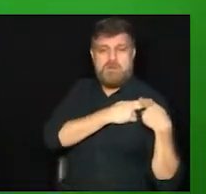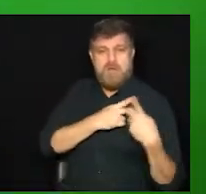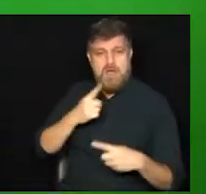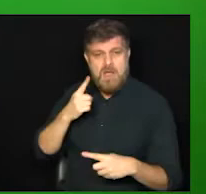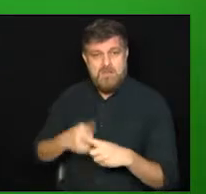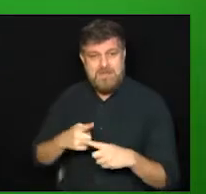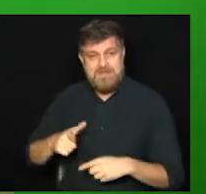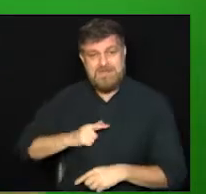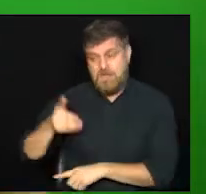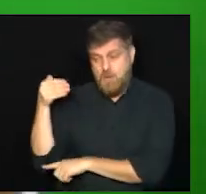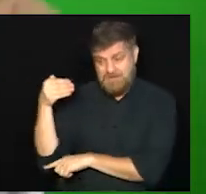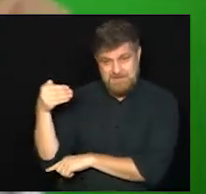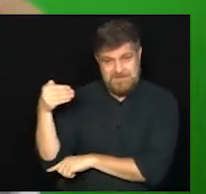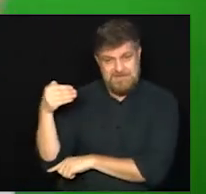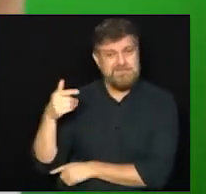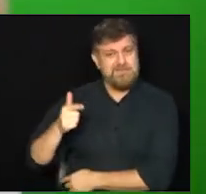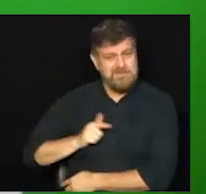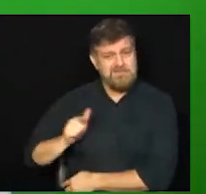tem hotéis